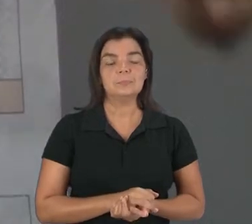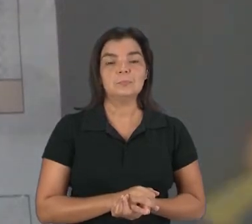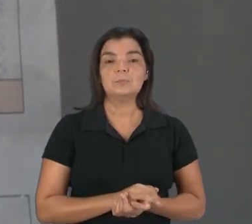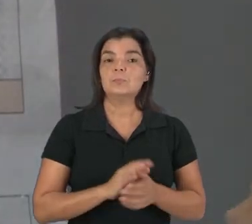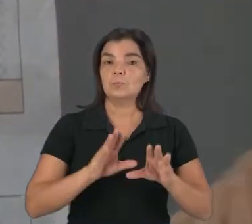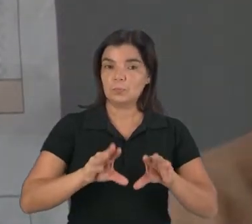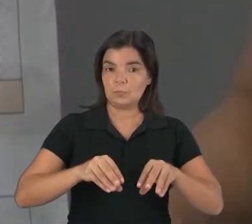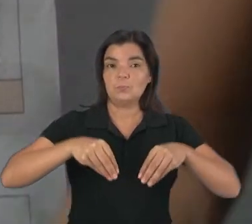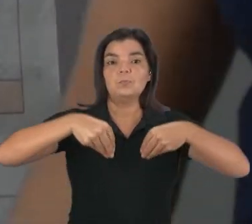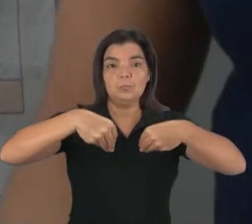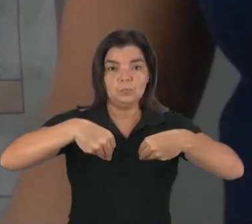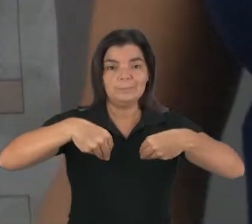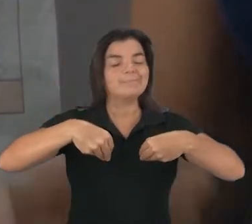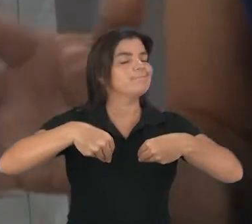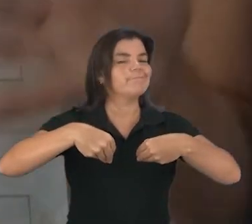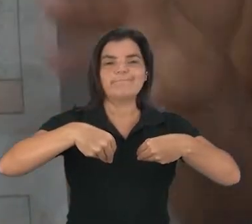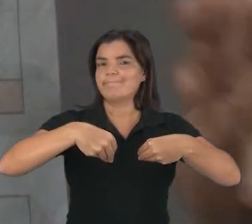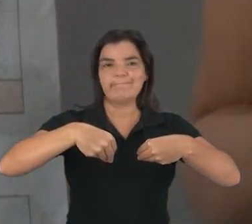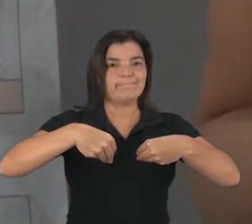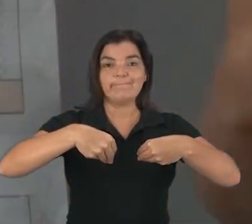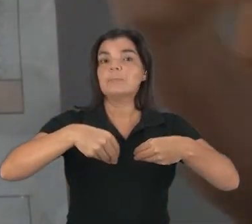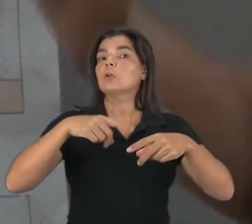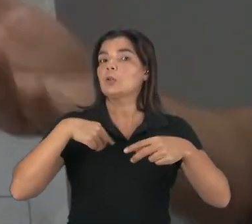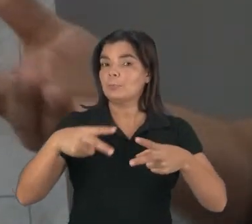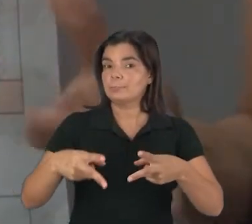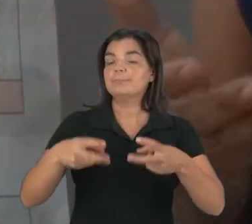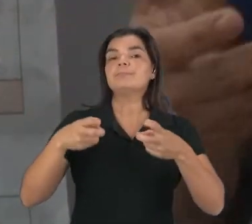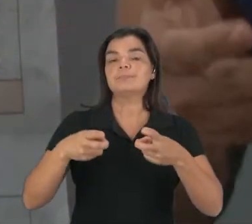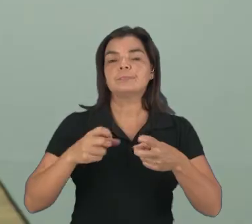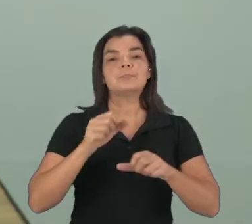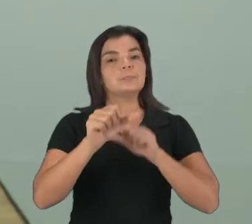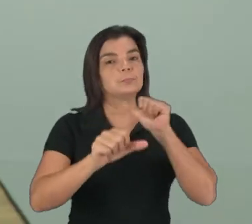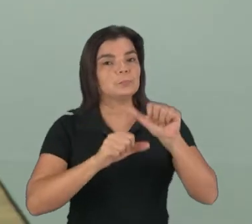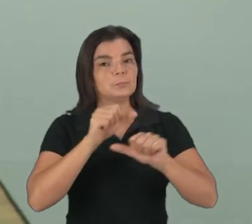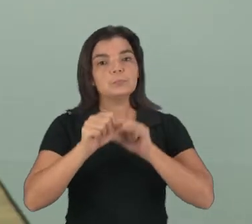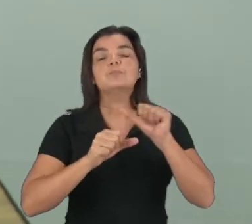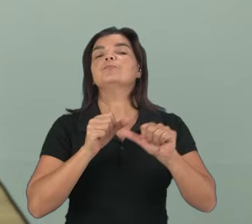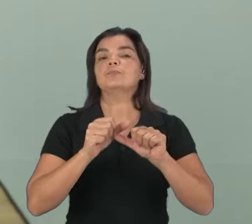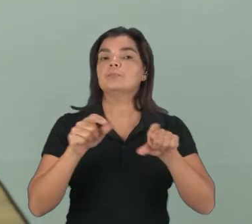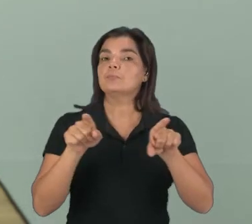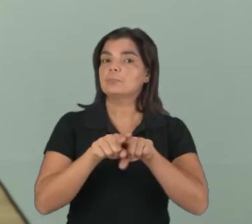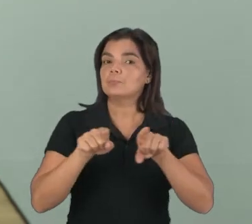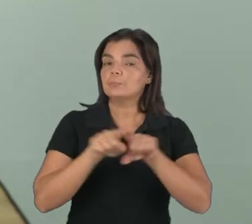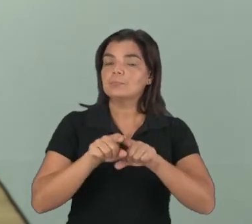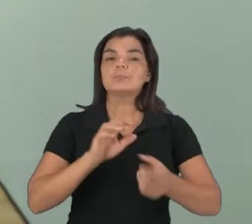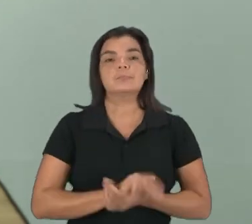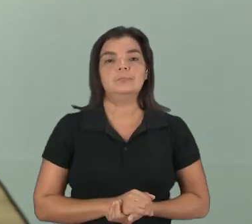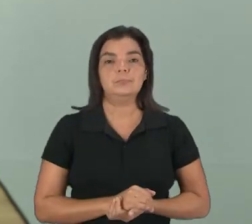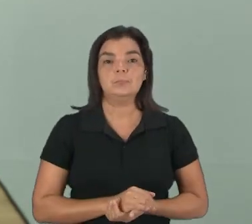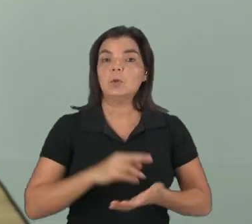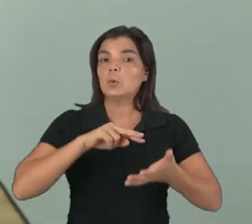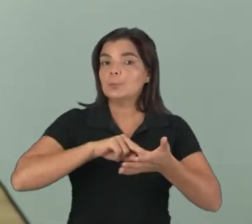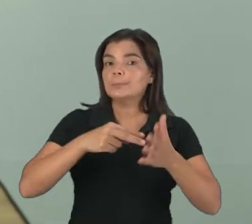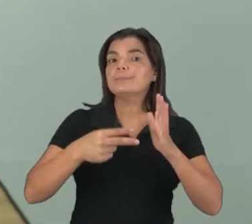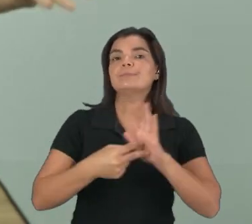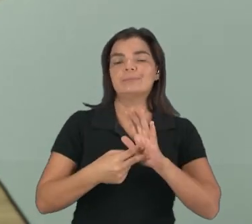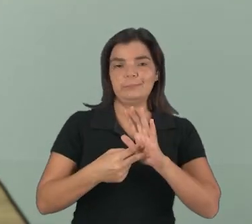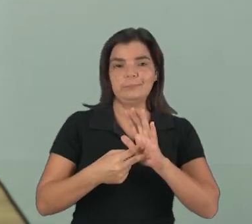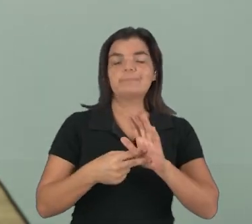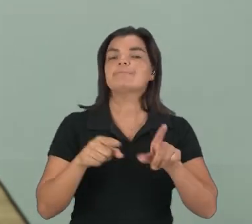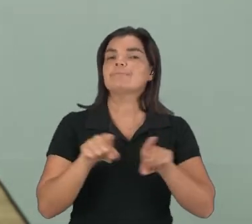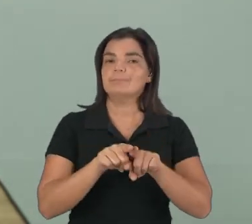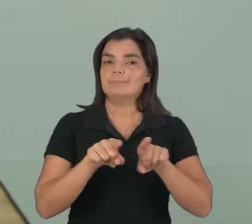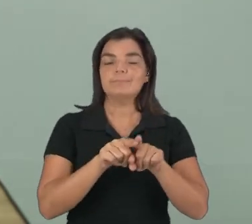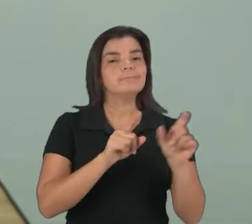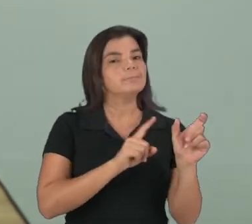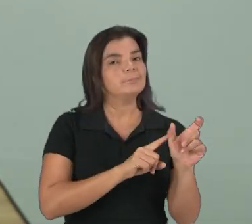dominó, que é um jogo? Não. Então, aqui nós percebemos que além de mudar o som, também se muda o sentido, o